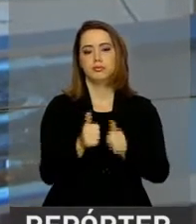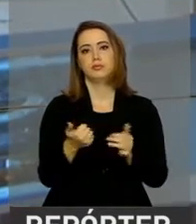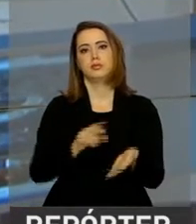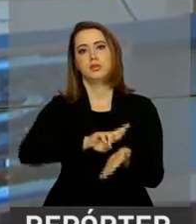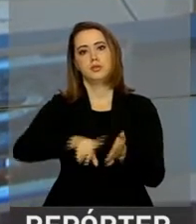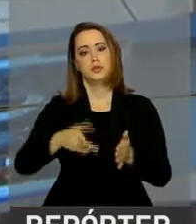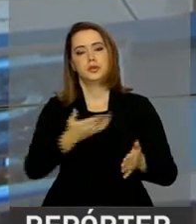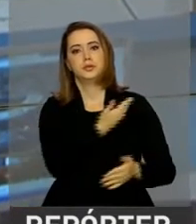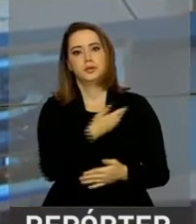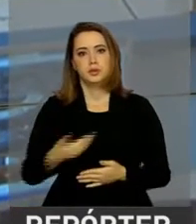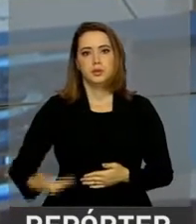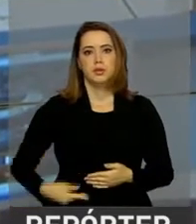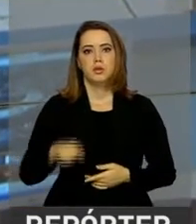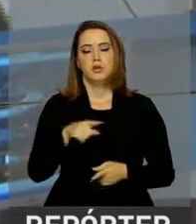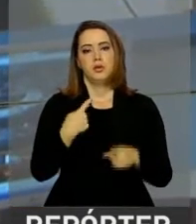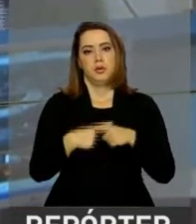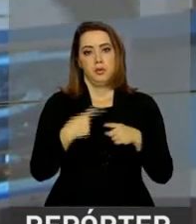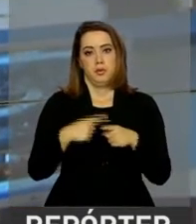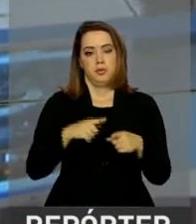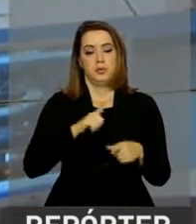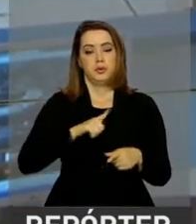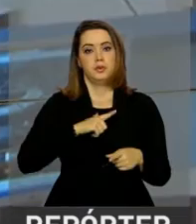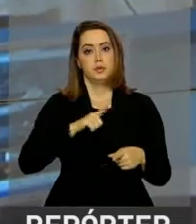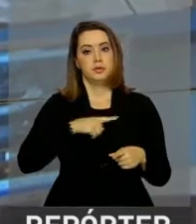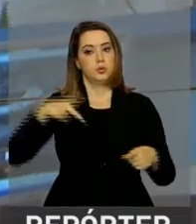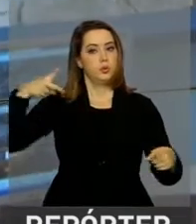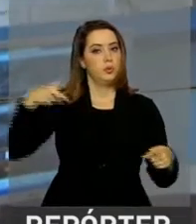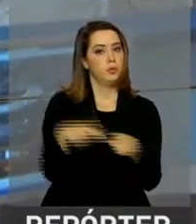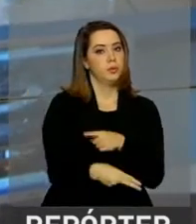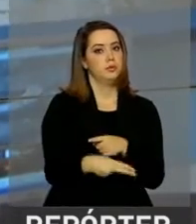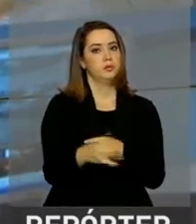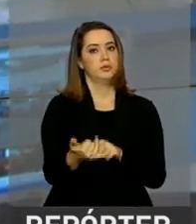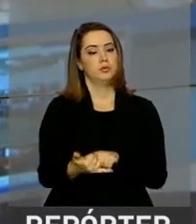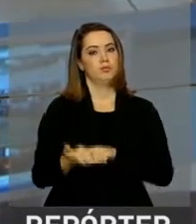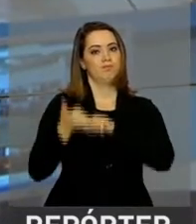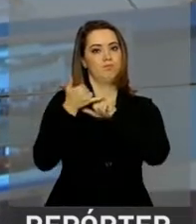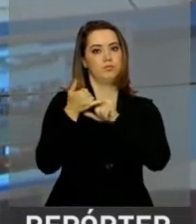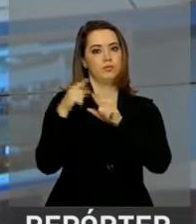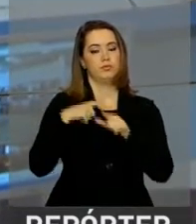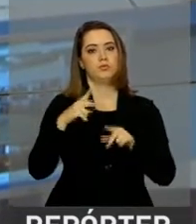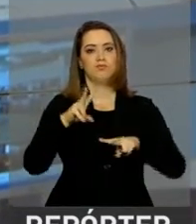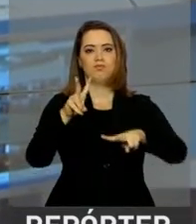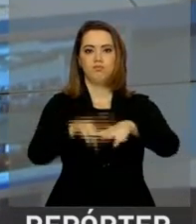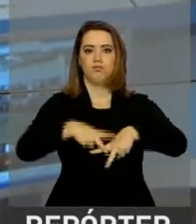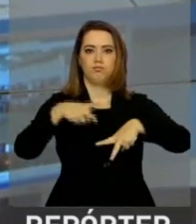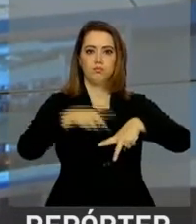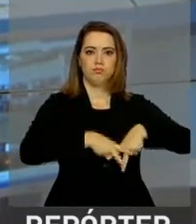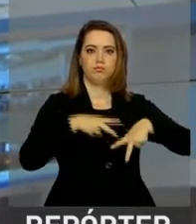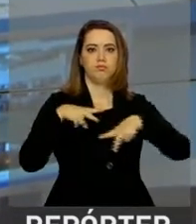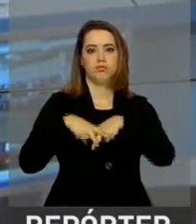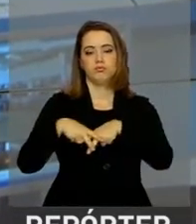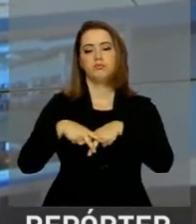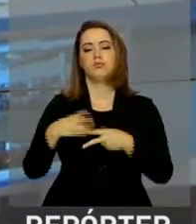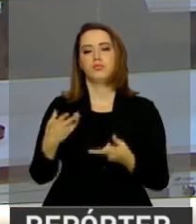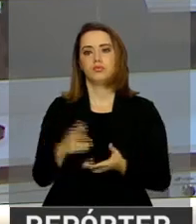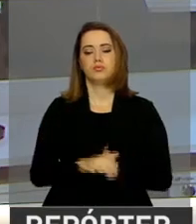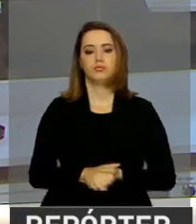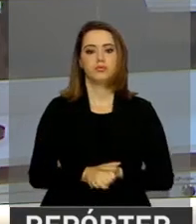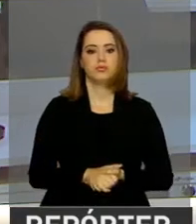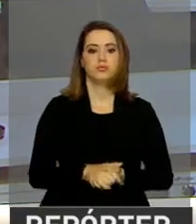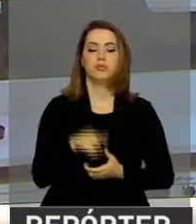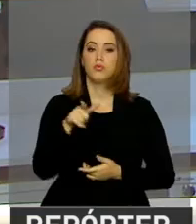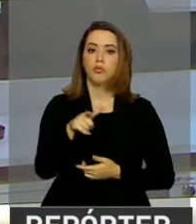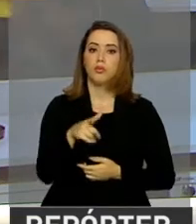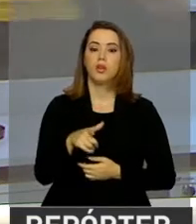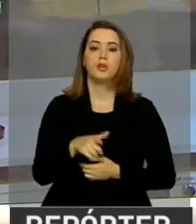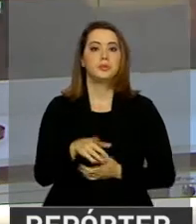governo estadual iniciar a instalação de bloqueadores de celular na penitenciária de Parnamirim, na Grande Natal. A